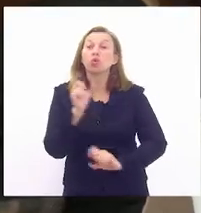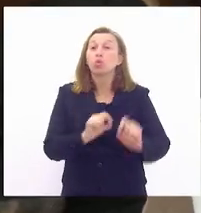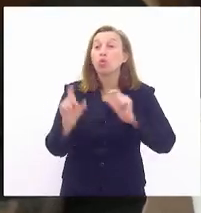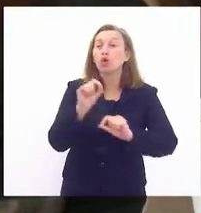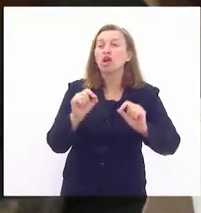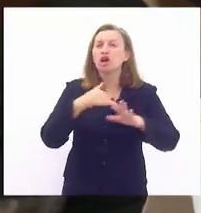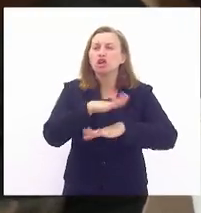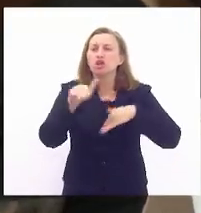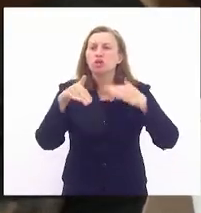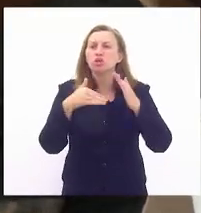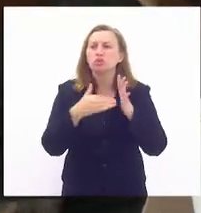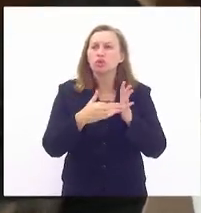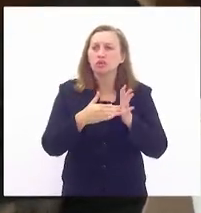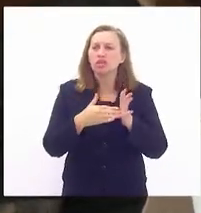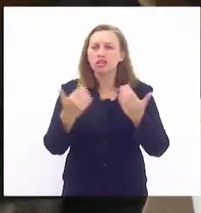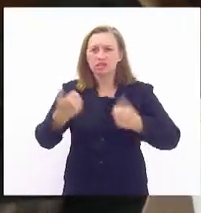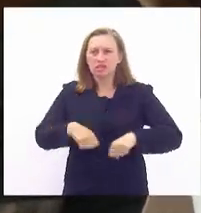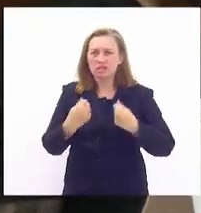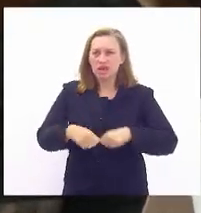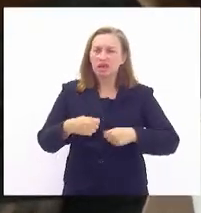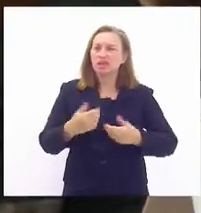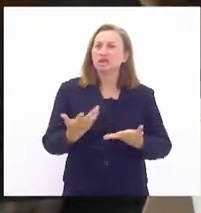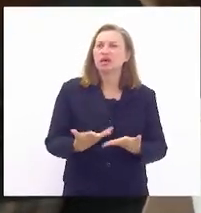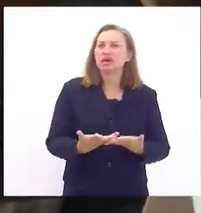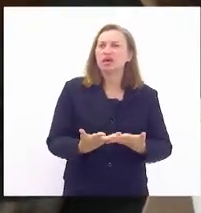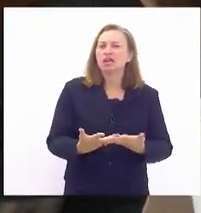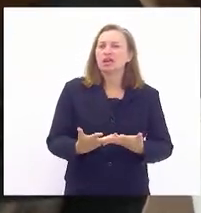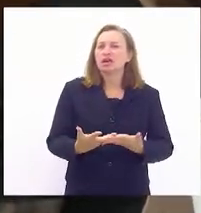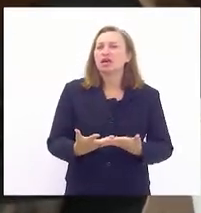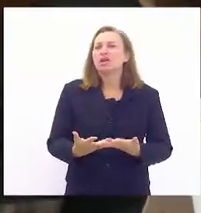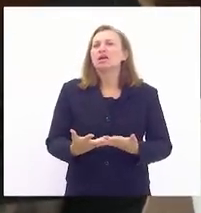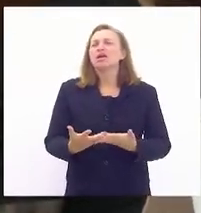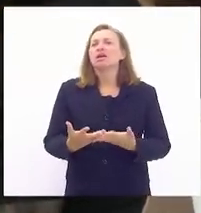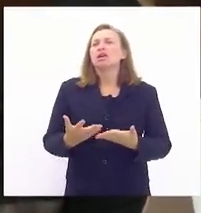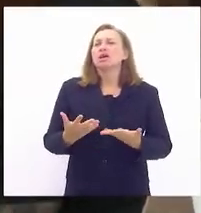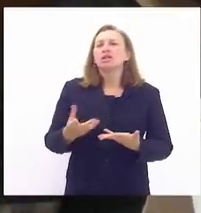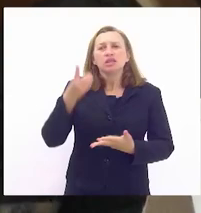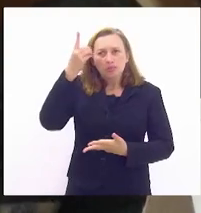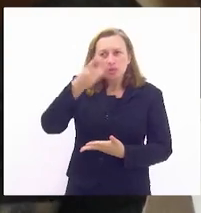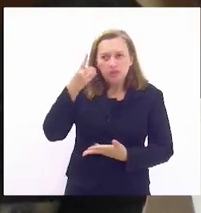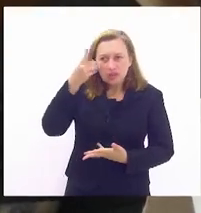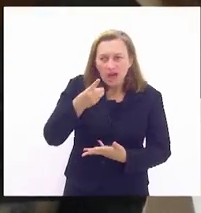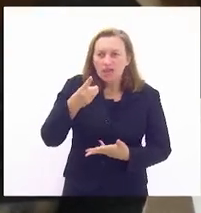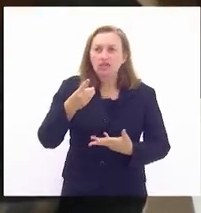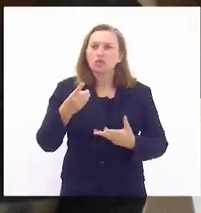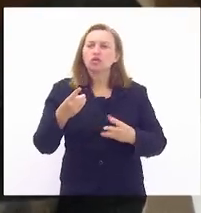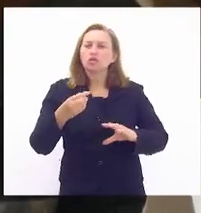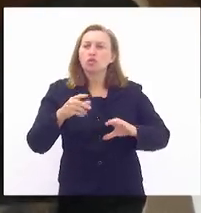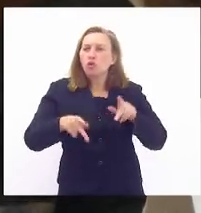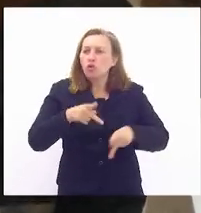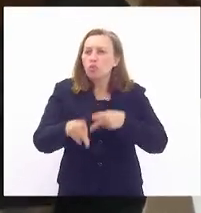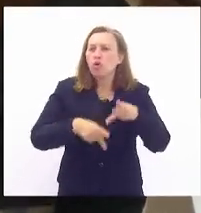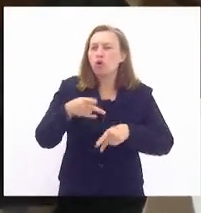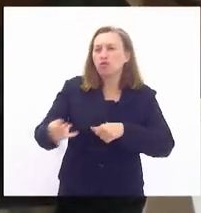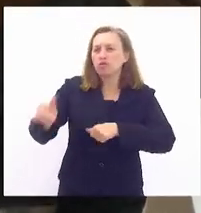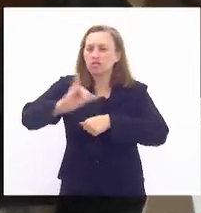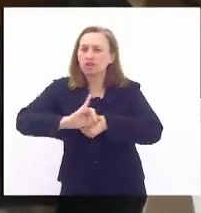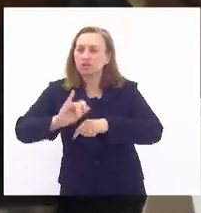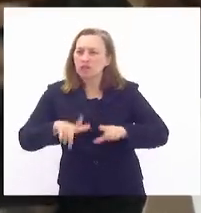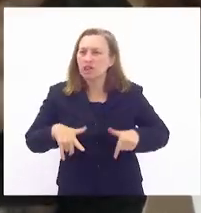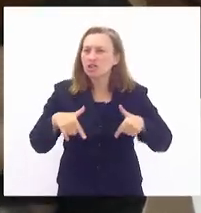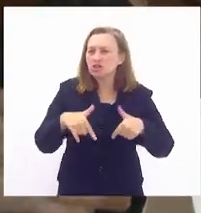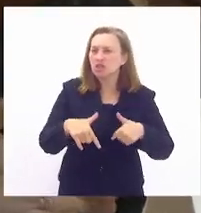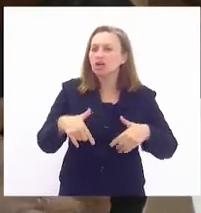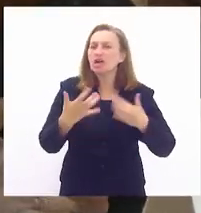pressão que a sociedade tem feito, do deputado, dos poderes constituídos, da população de Volta Redonda, tem surgido efeito.